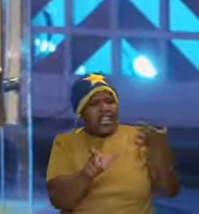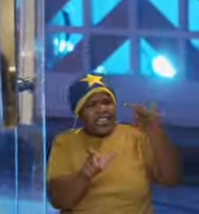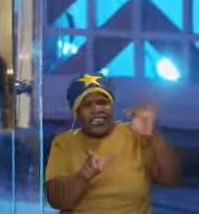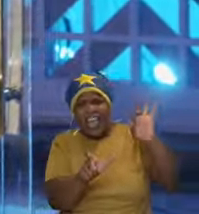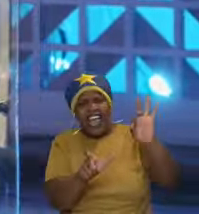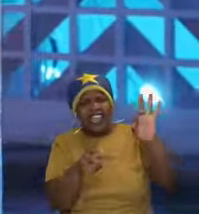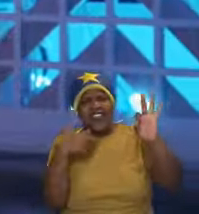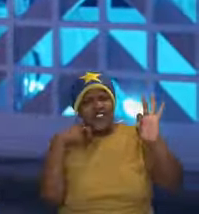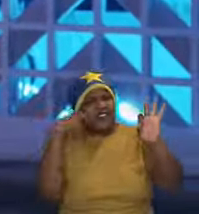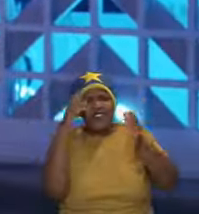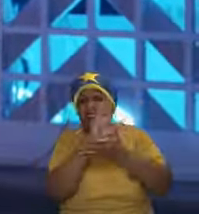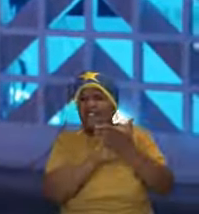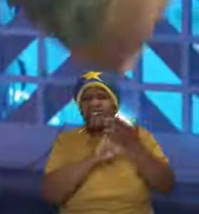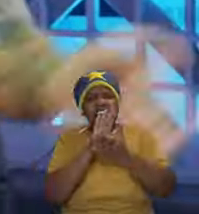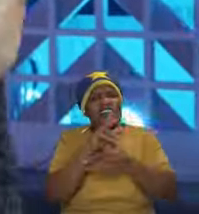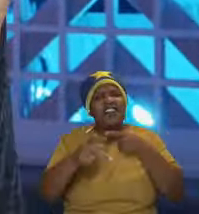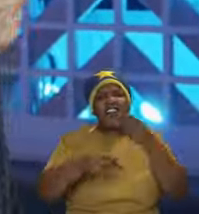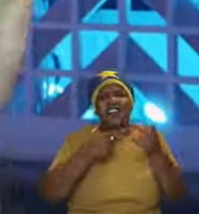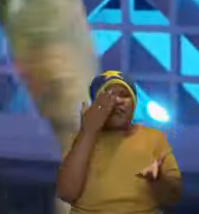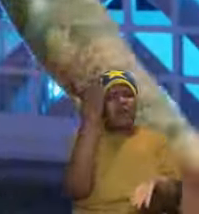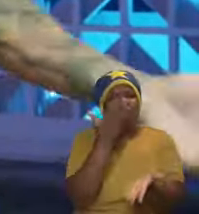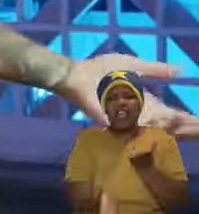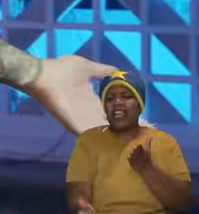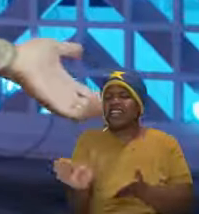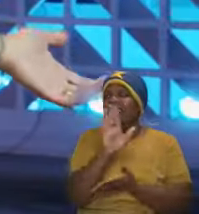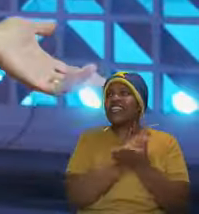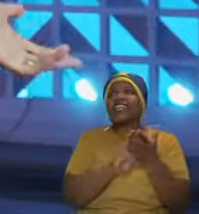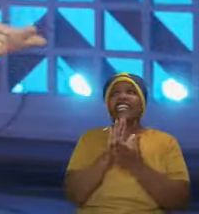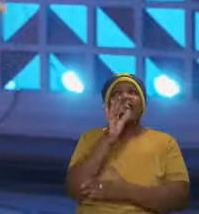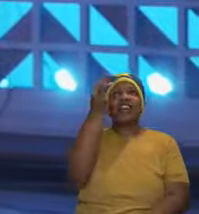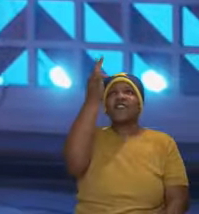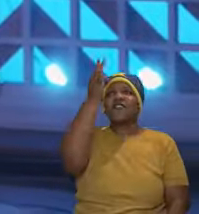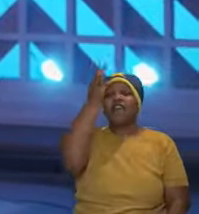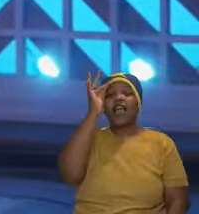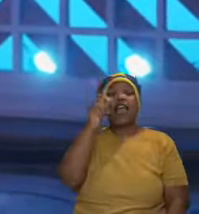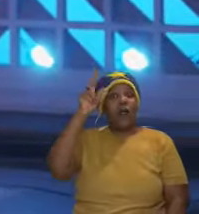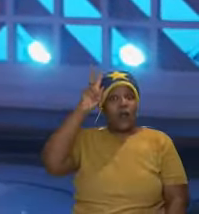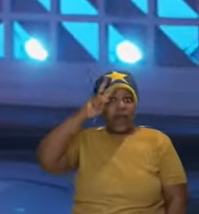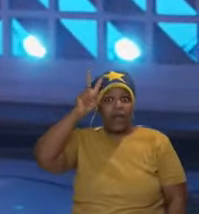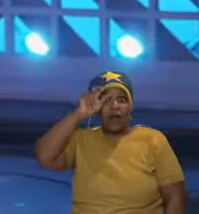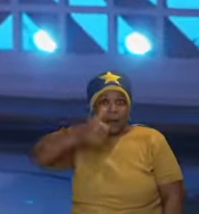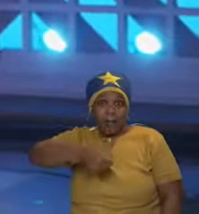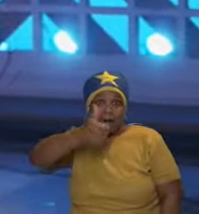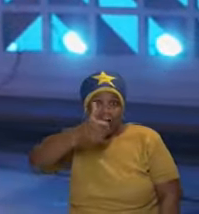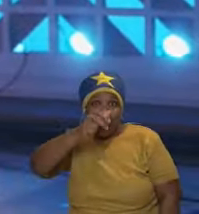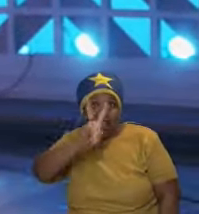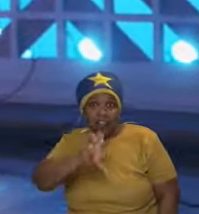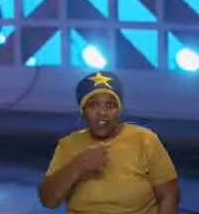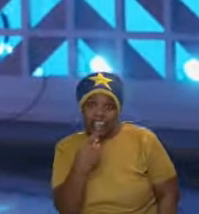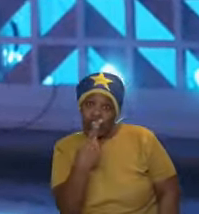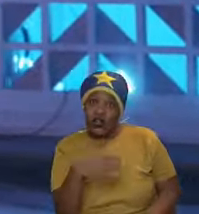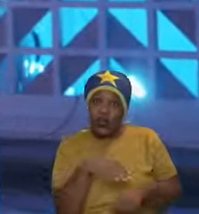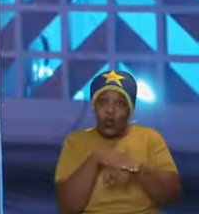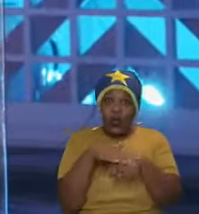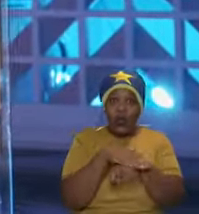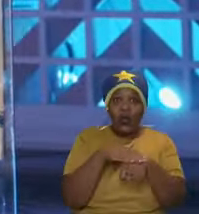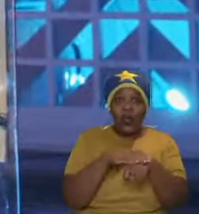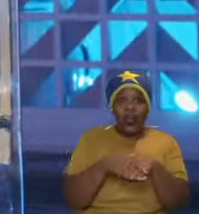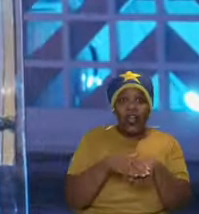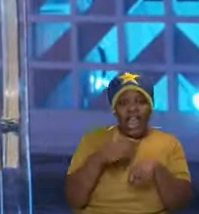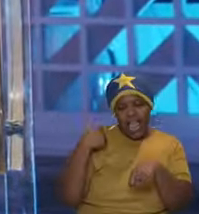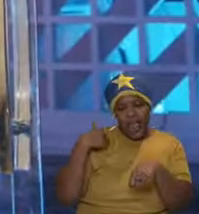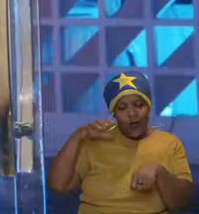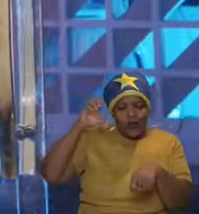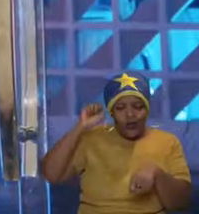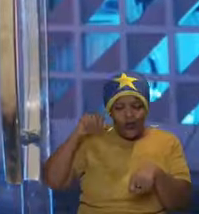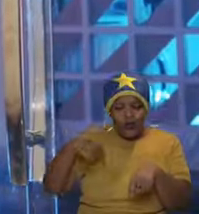tem vergonha de falar. Nunca perdeu seus fiéis, lembra a primeira vez que conversamos. Que te escuta é desde os